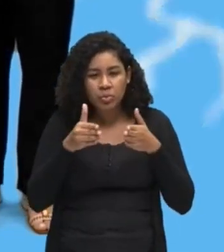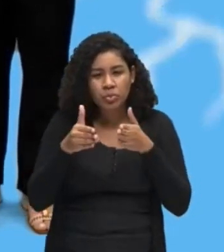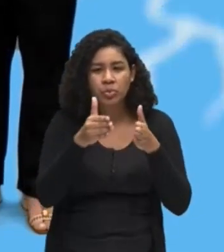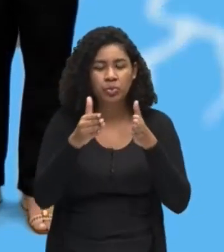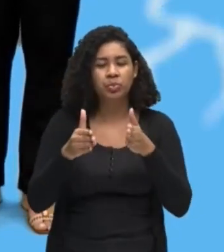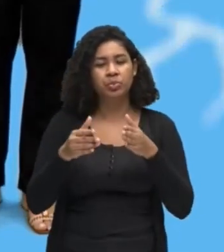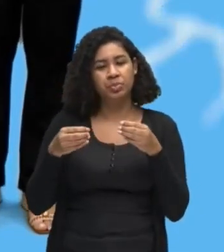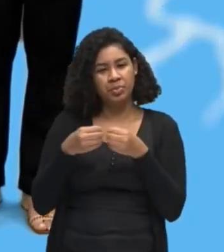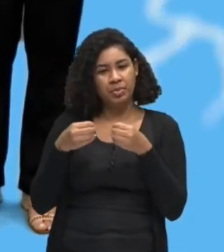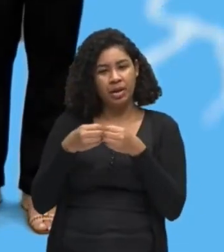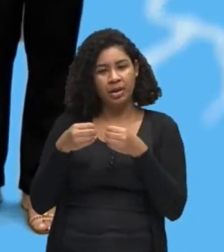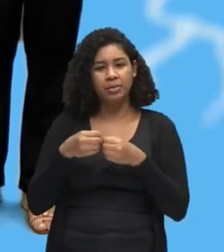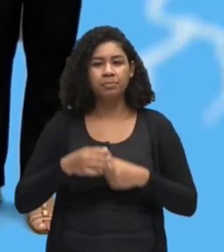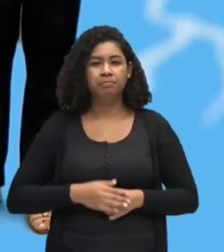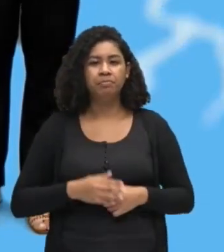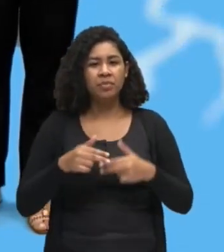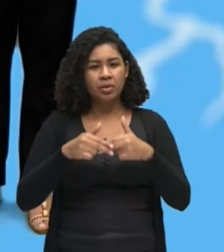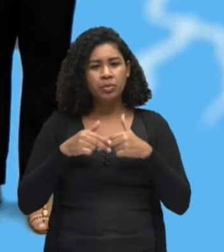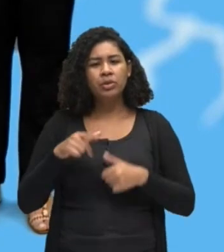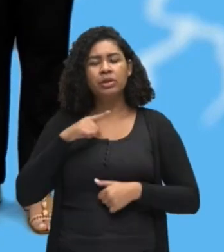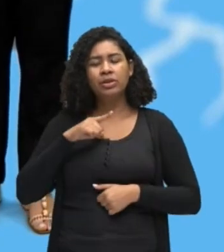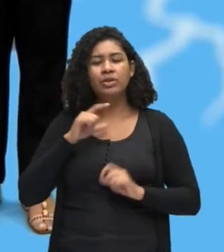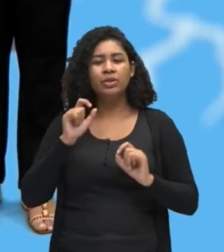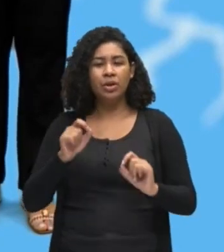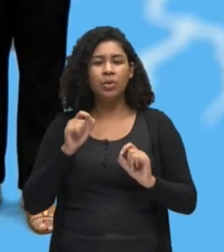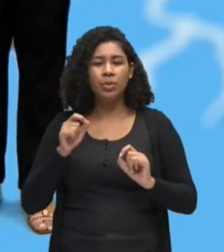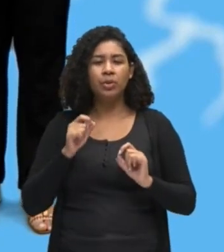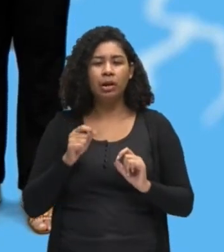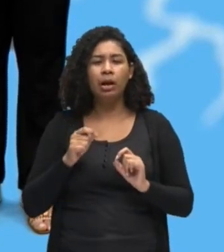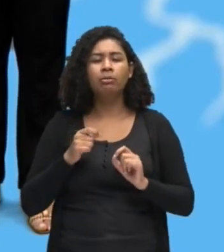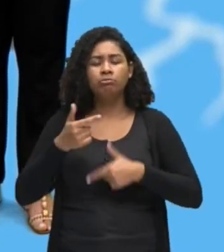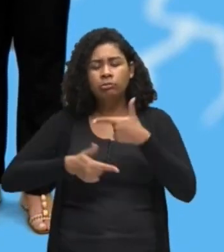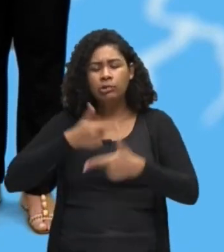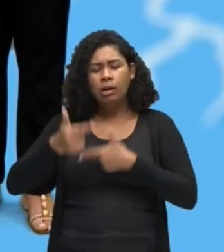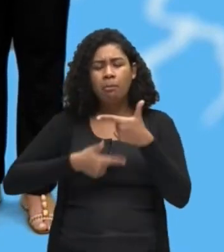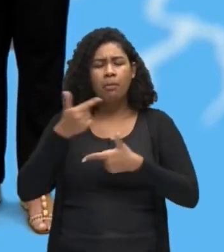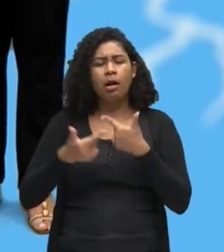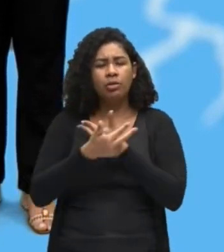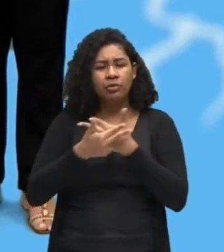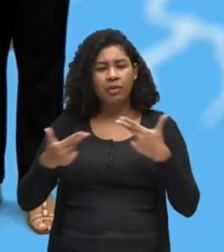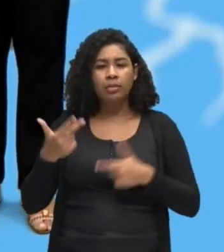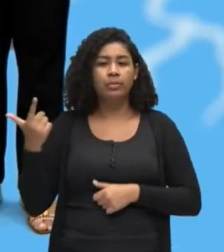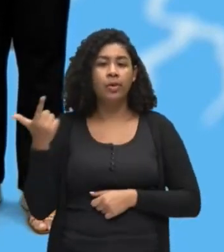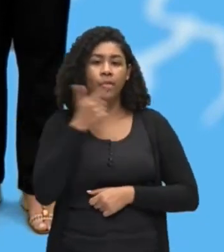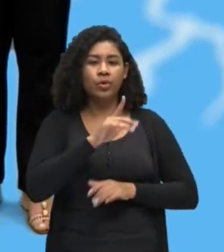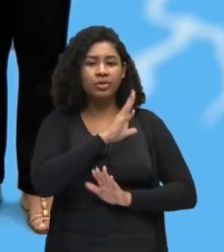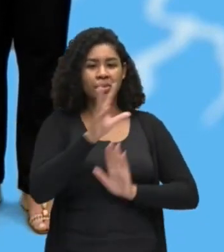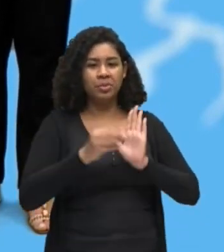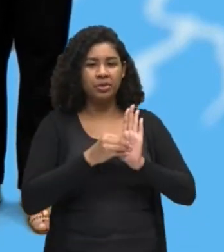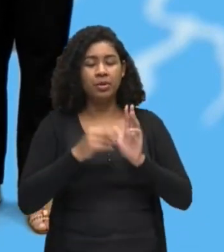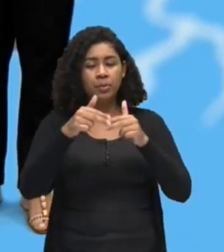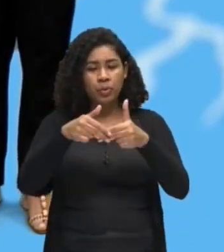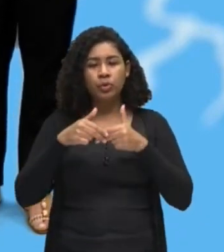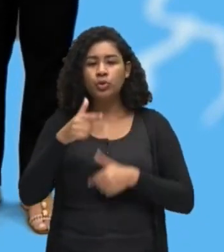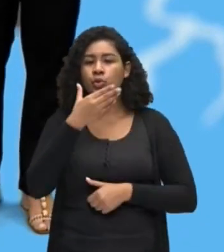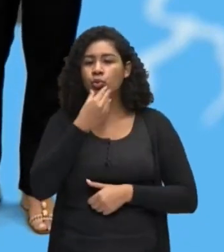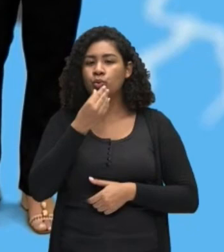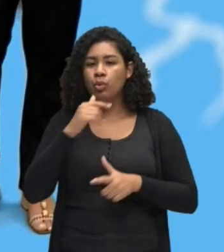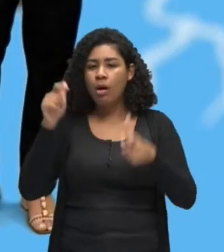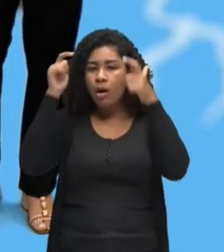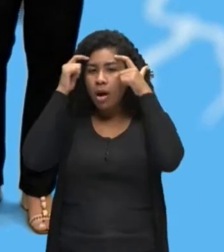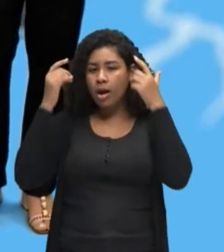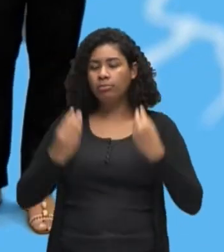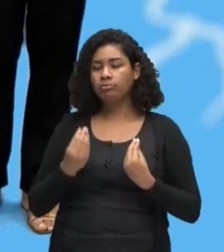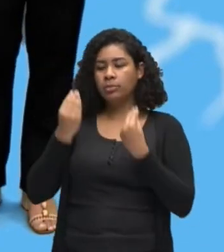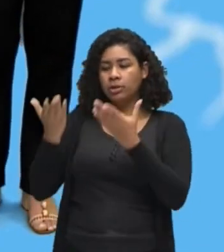sua extensa lista de serviços prestados na conquista da Amazônia, foi nomeado pelo rei Felipe IV, capitão-mor